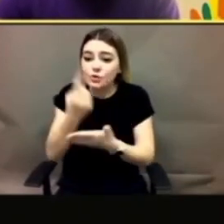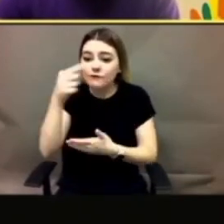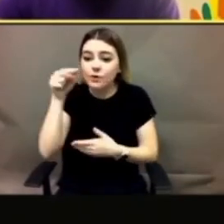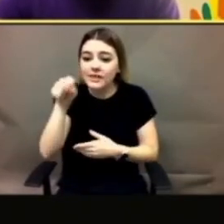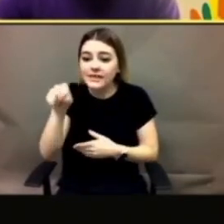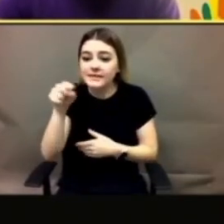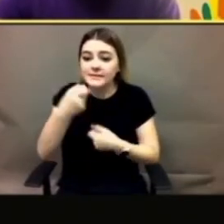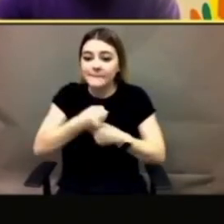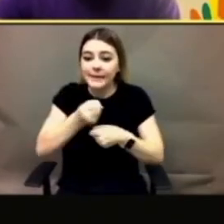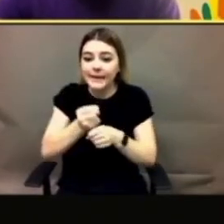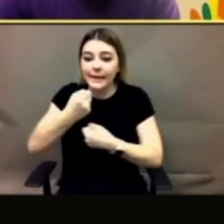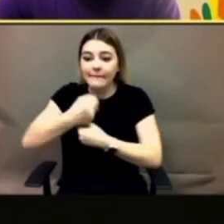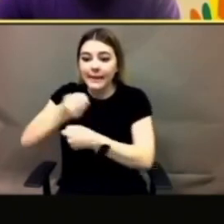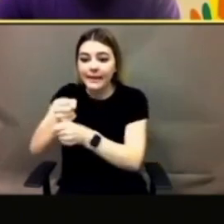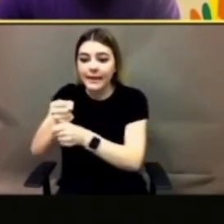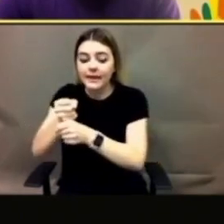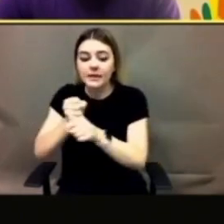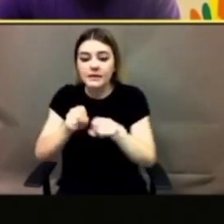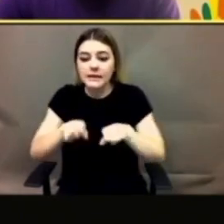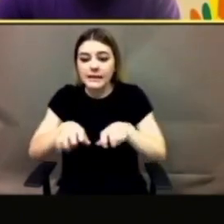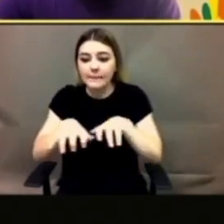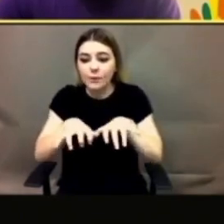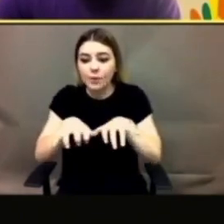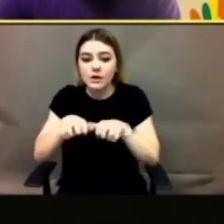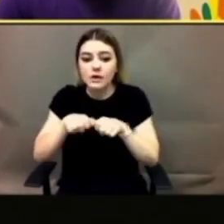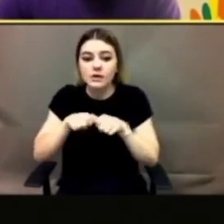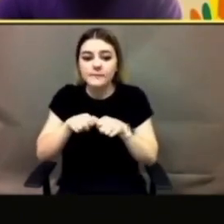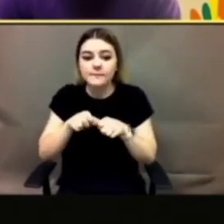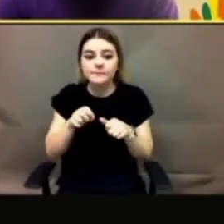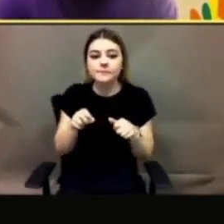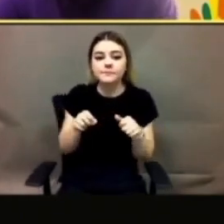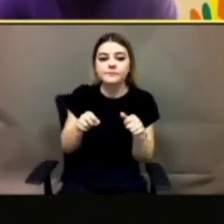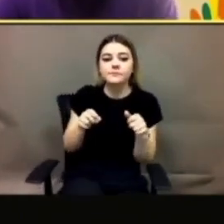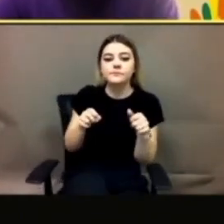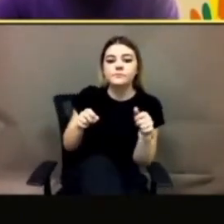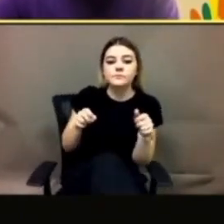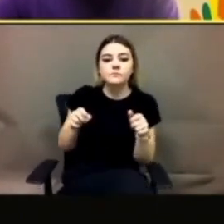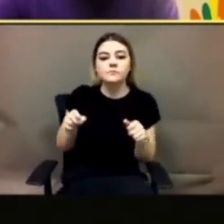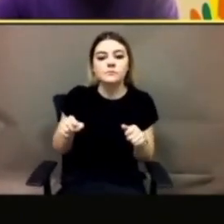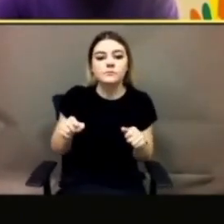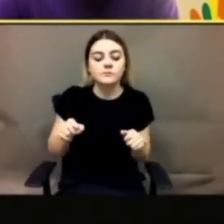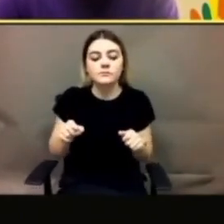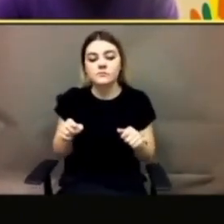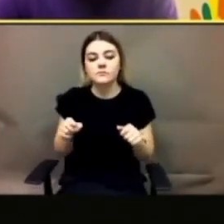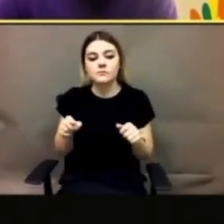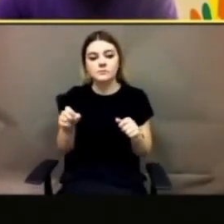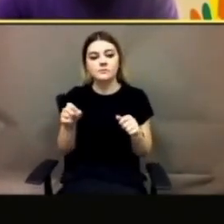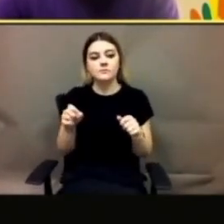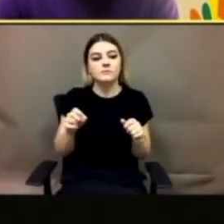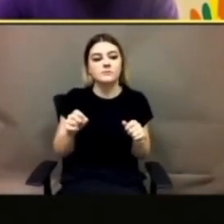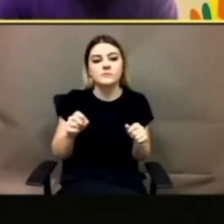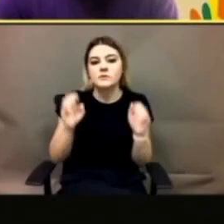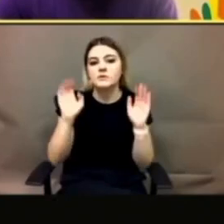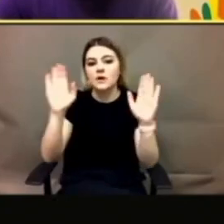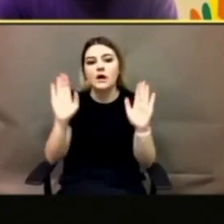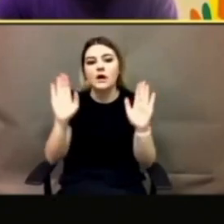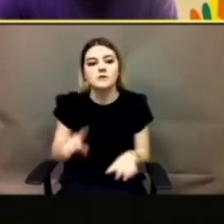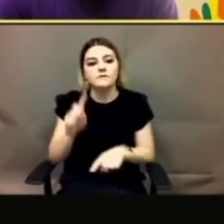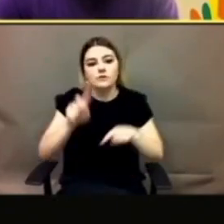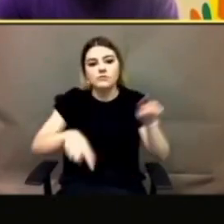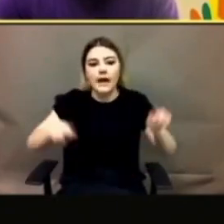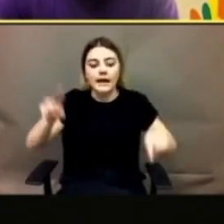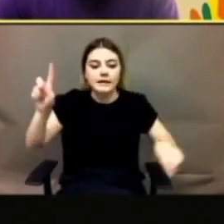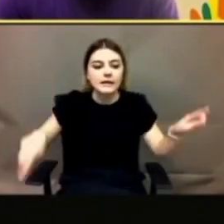Make Make são novas. Que a Colleen mencionou. É. A questão dos. Dos apps que nós temos aqui. Nós temos uma grande variedade. Nós temos